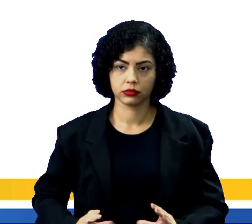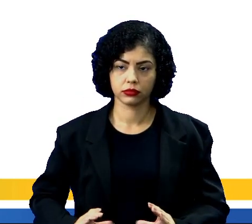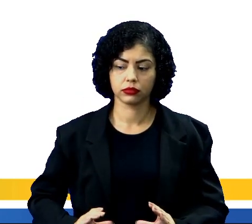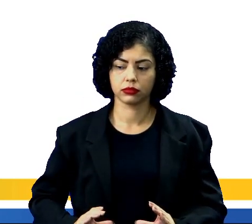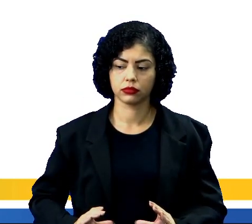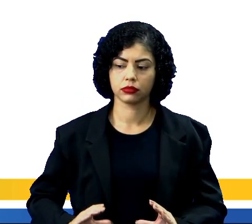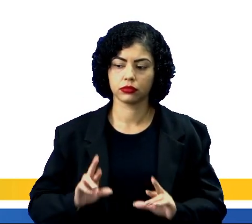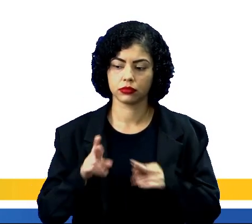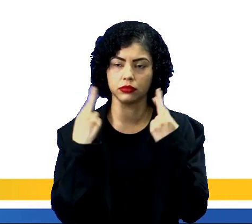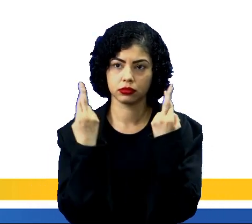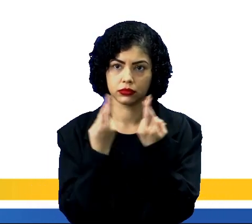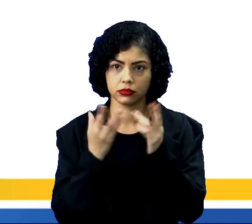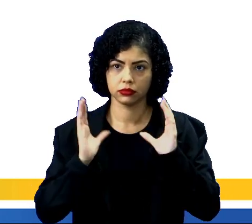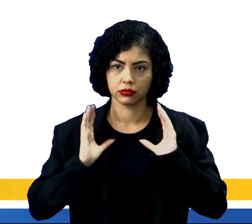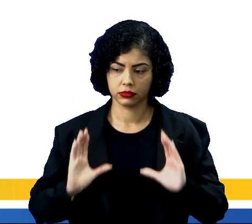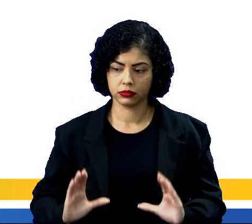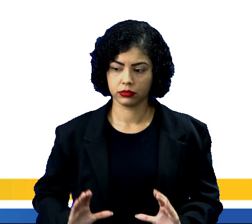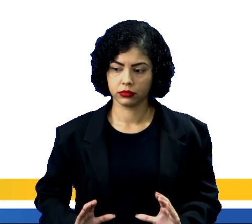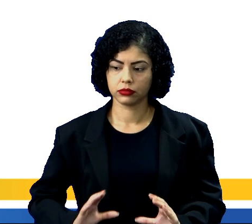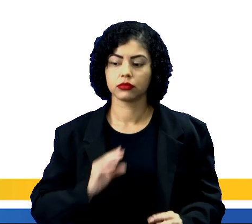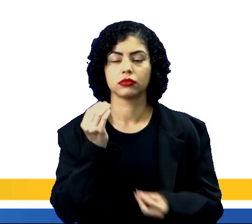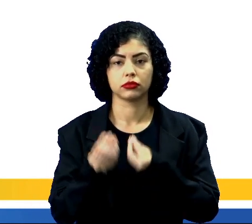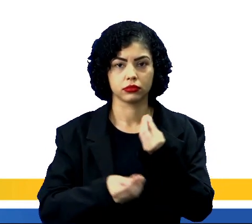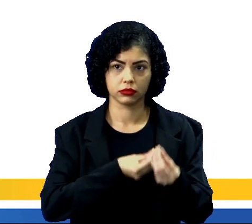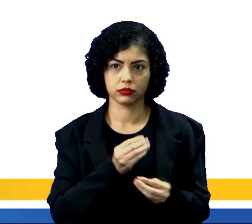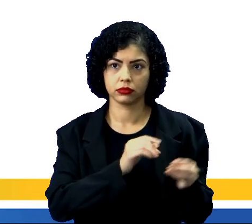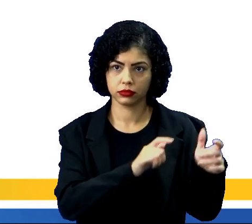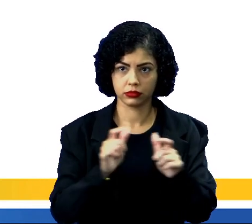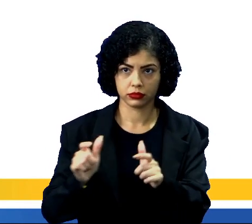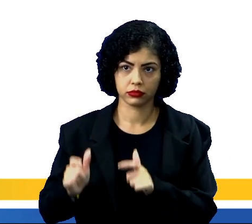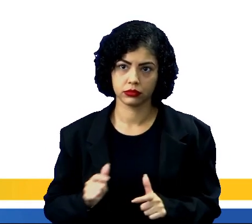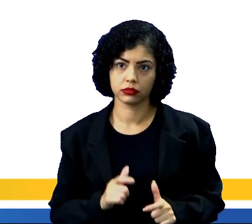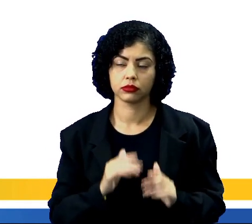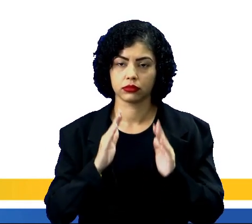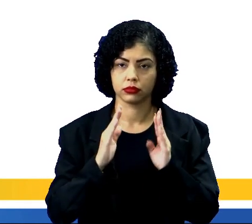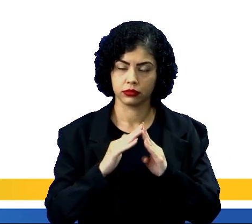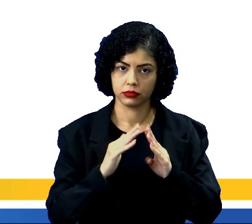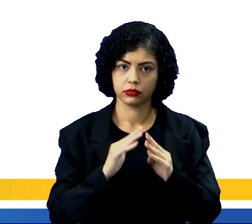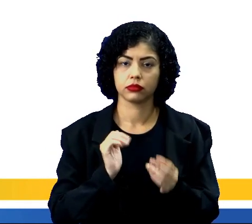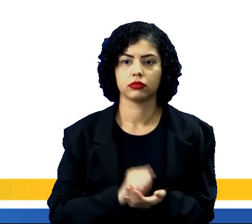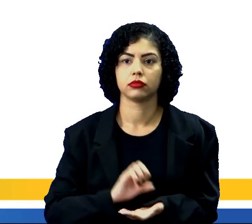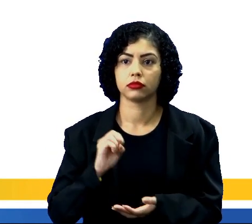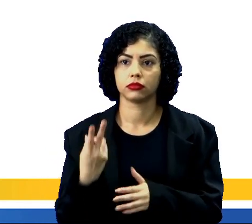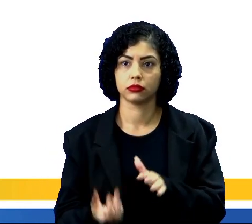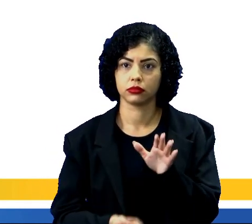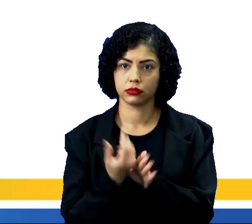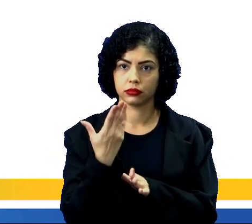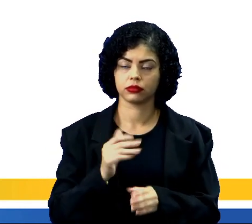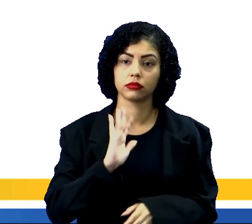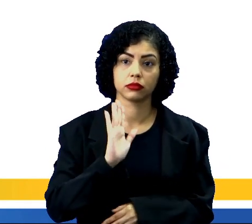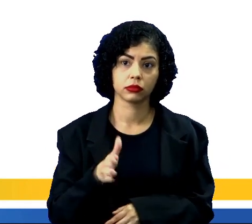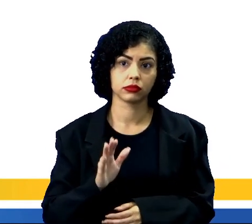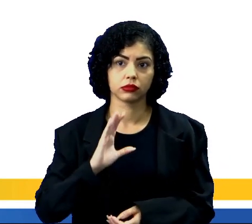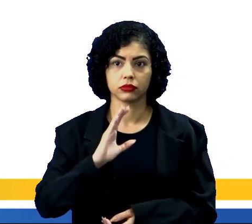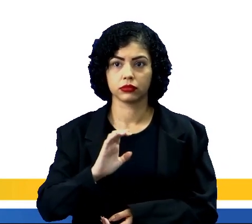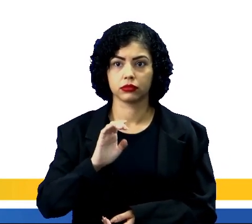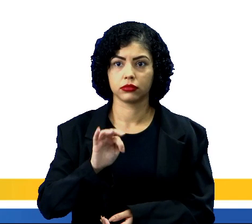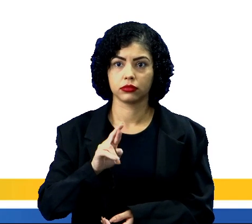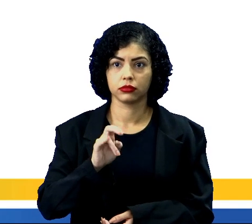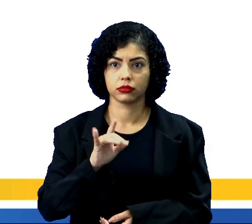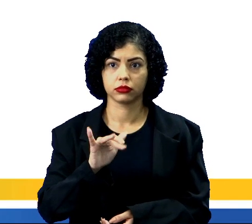que era uma reunião dos cidadãos conforme o local de residência ou a origem. Já a